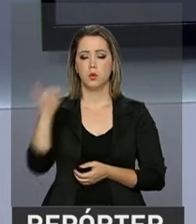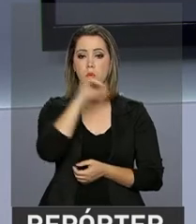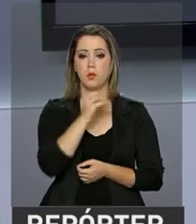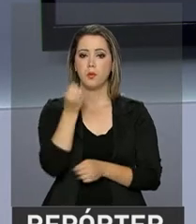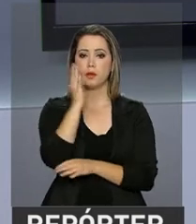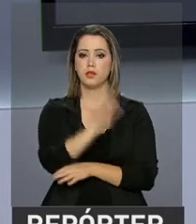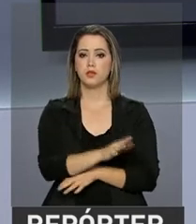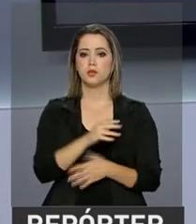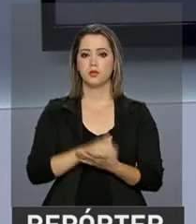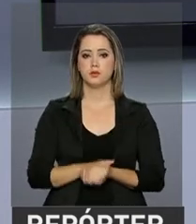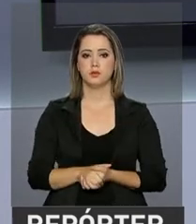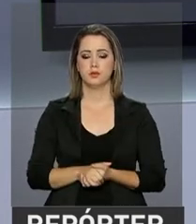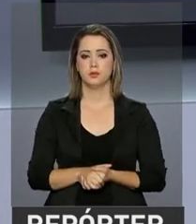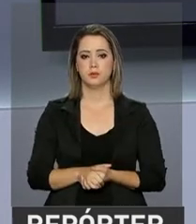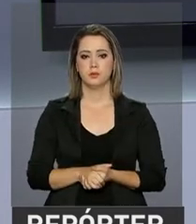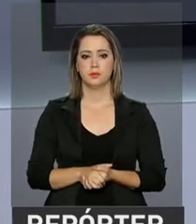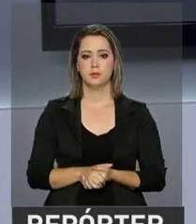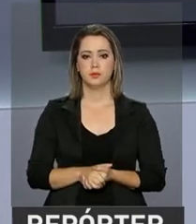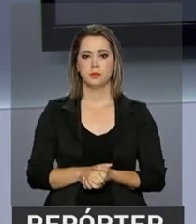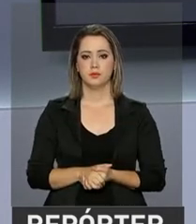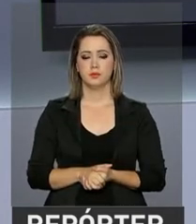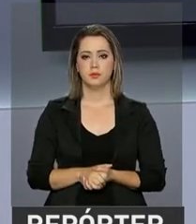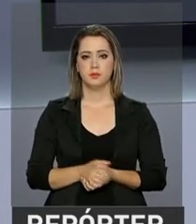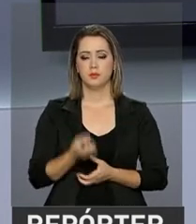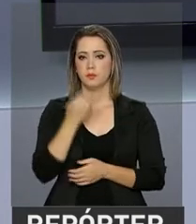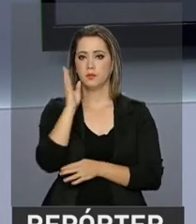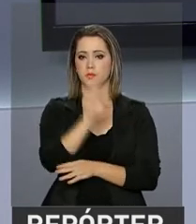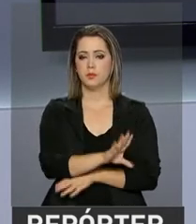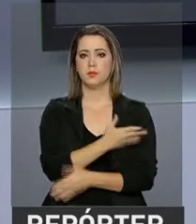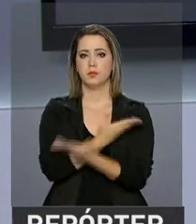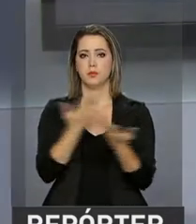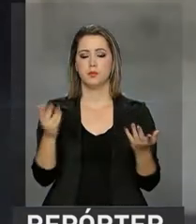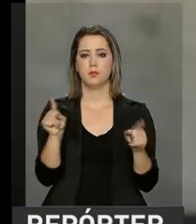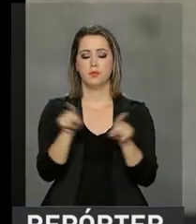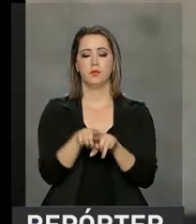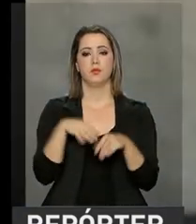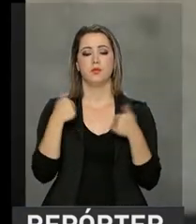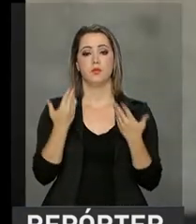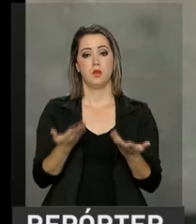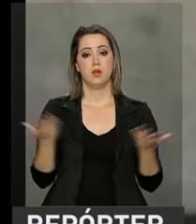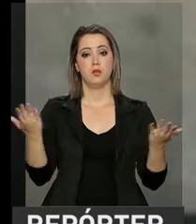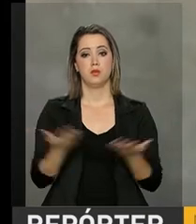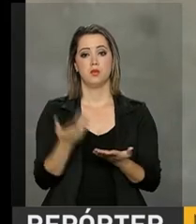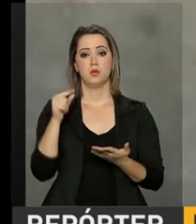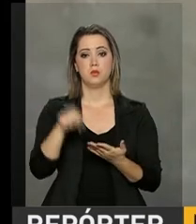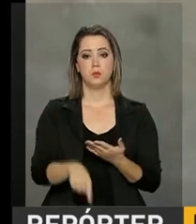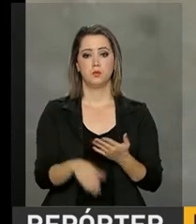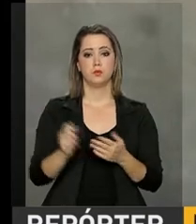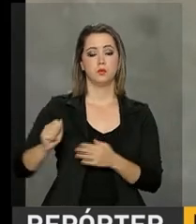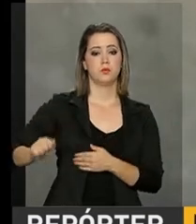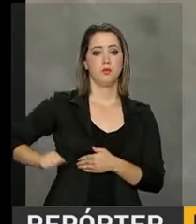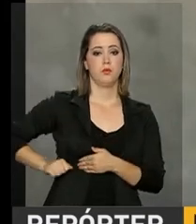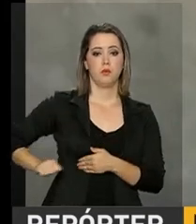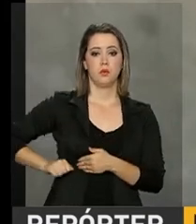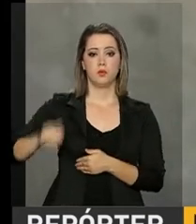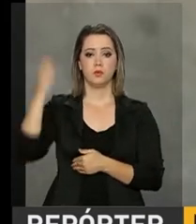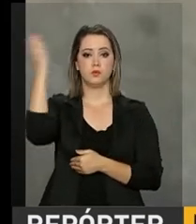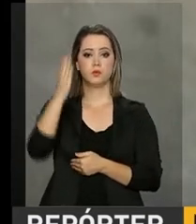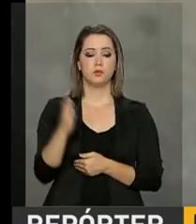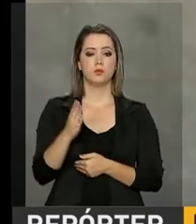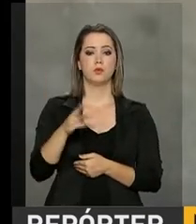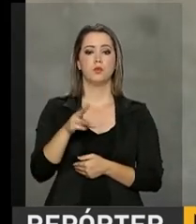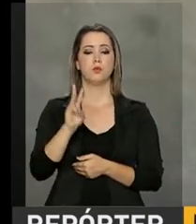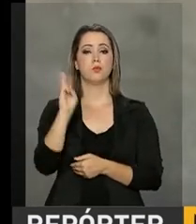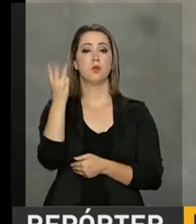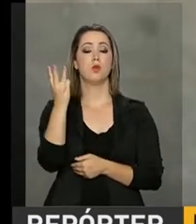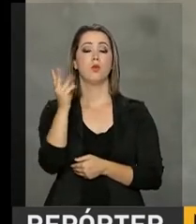tarde para você. Boa tarde para você também, Roberto. Roberto, eu estou agora na Embaixada do Brasil, em Washington,